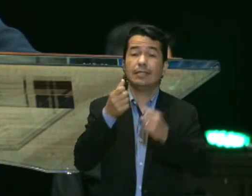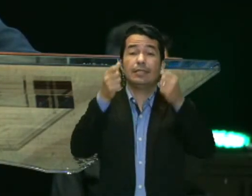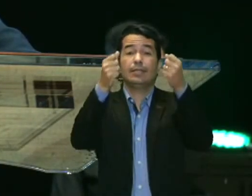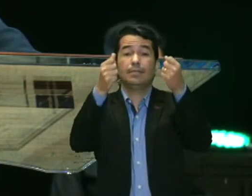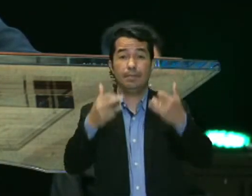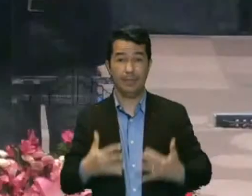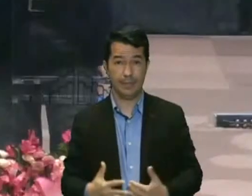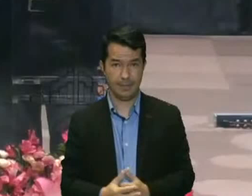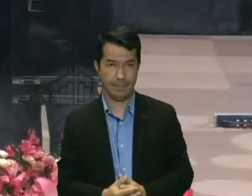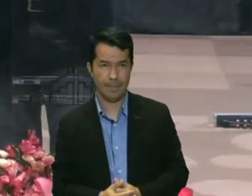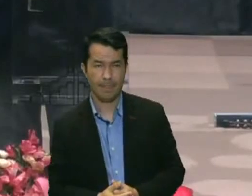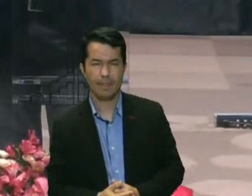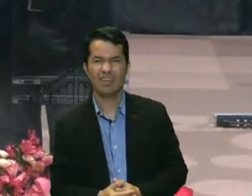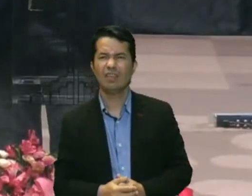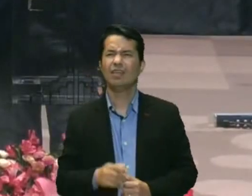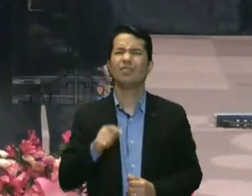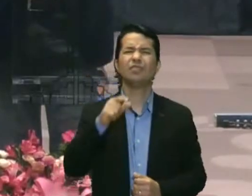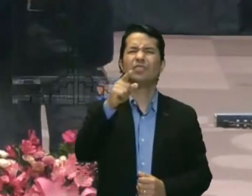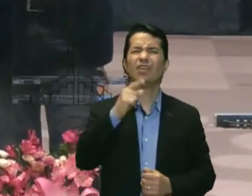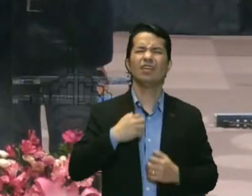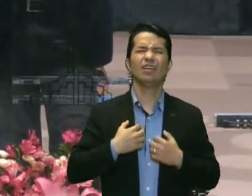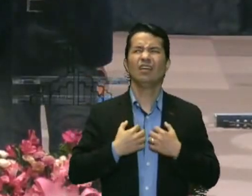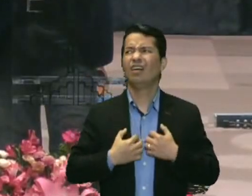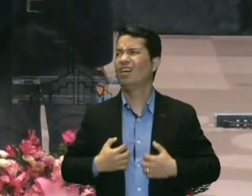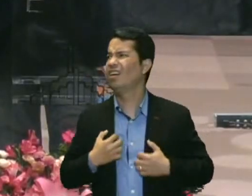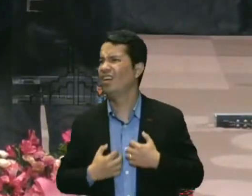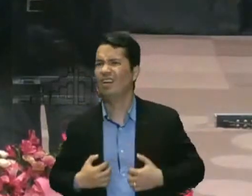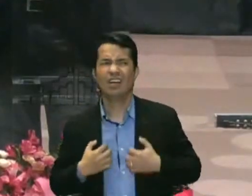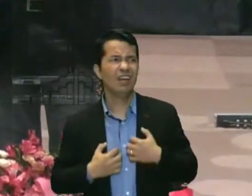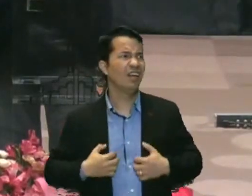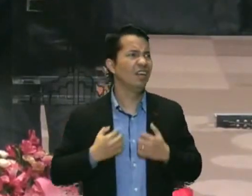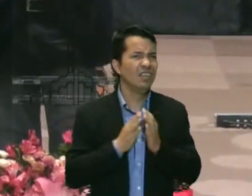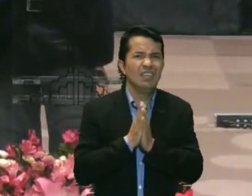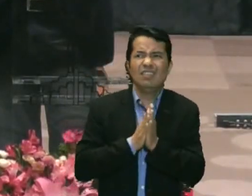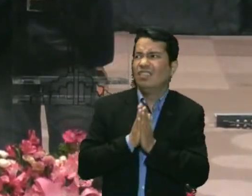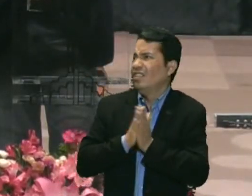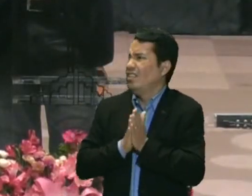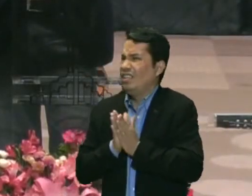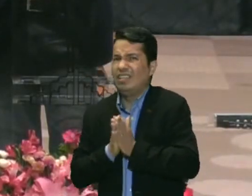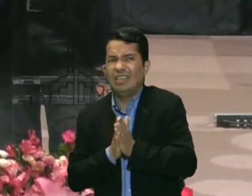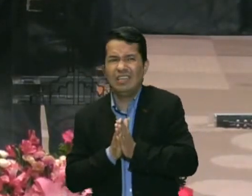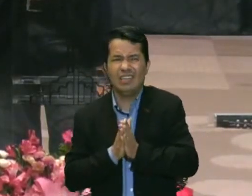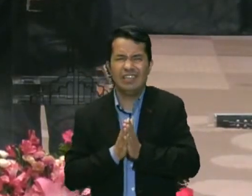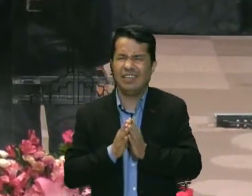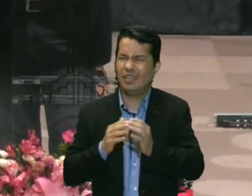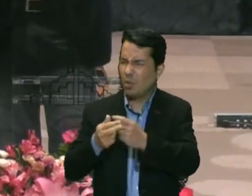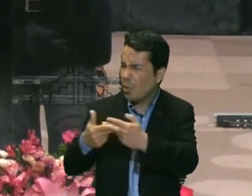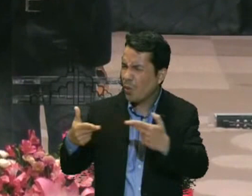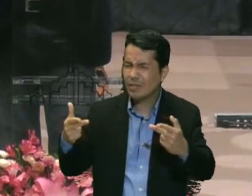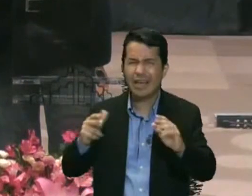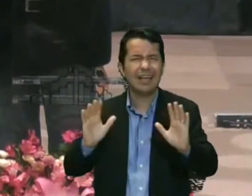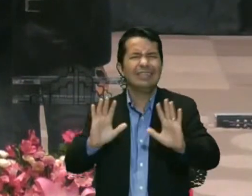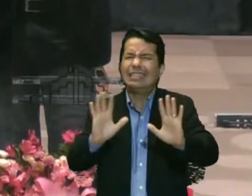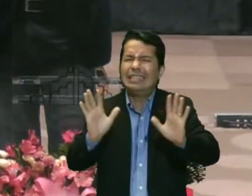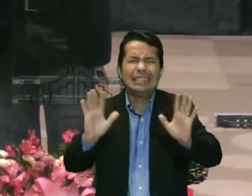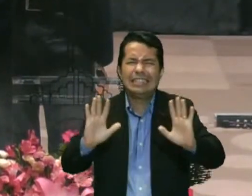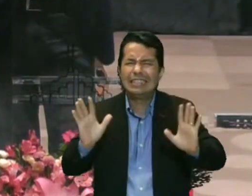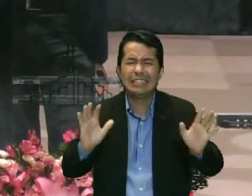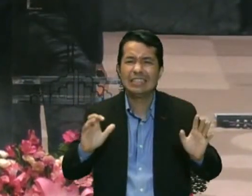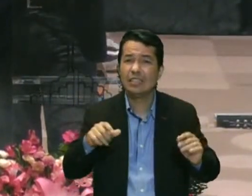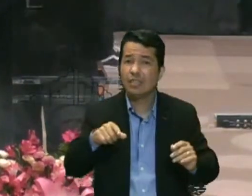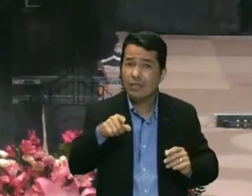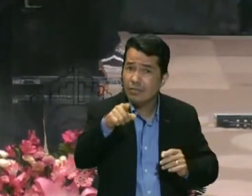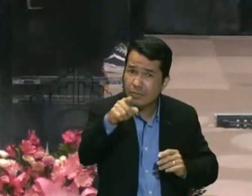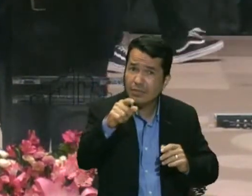assim: não andeis ansiosos por coisa alguma, pelo contrário, sejam os vossos